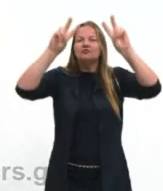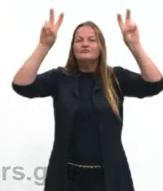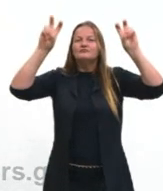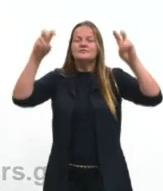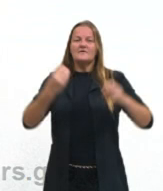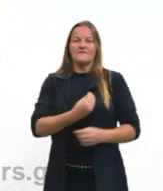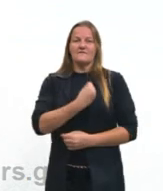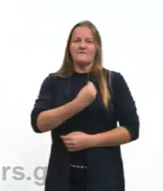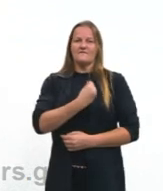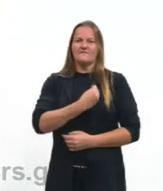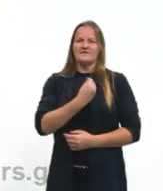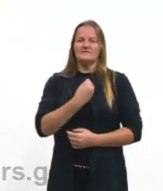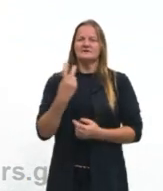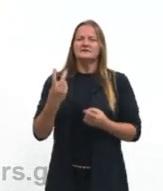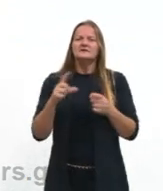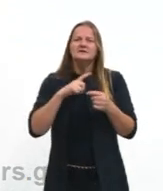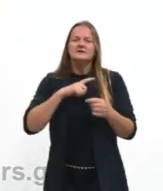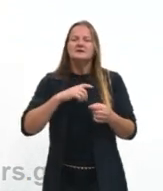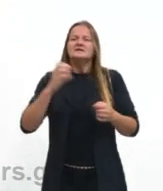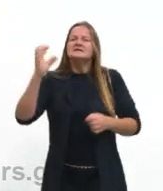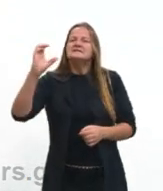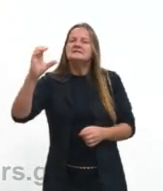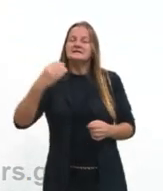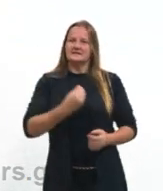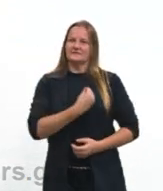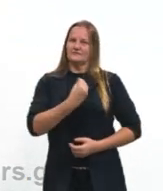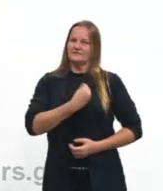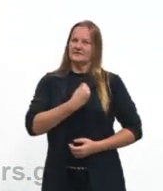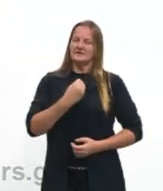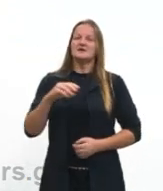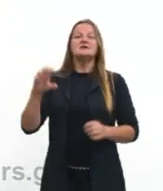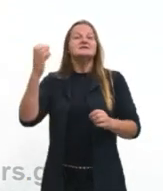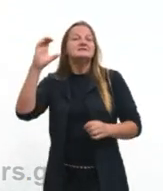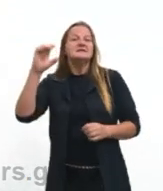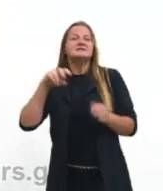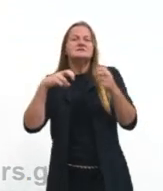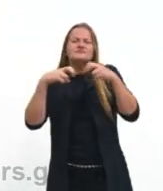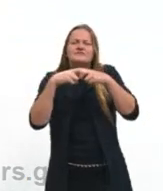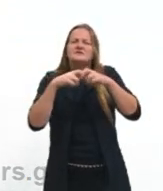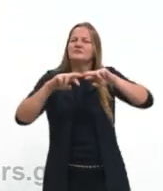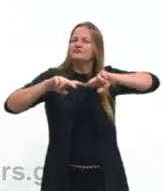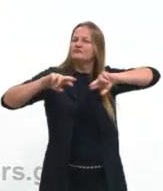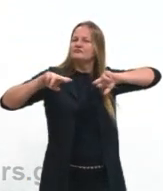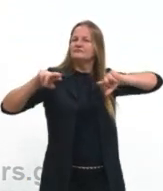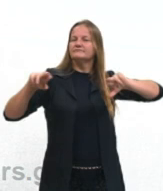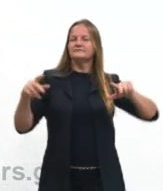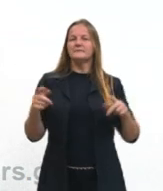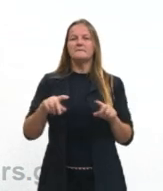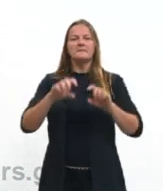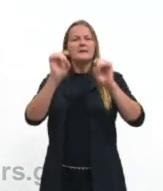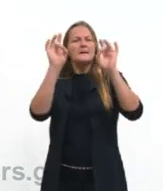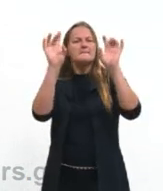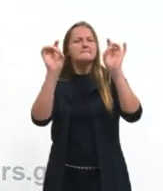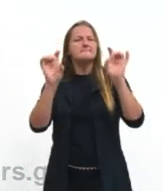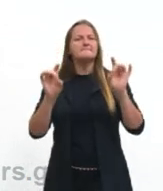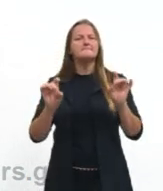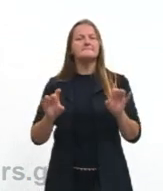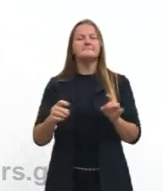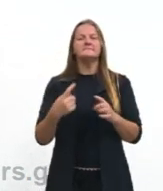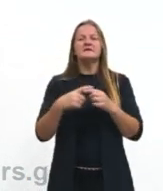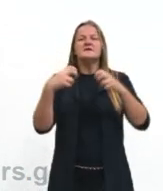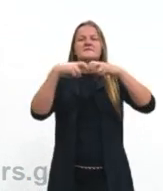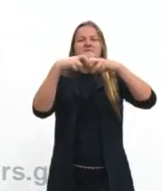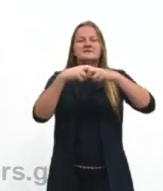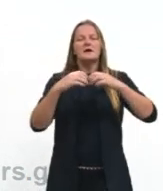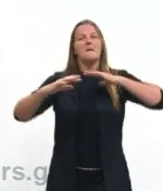coisas vivas e inanimadas as Ciências da vida e as Ciências físicas Mais especificamente a física